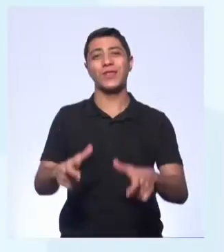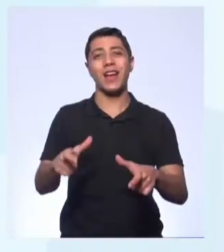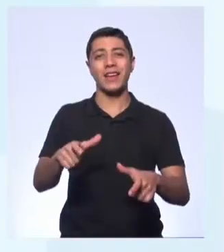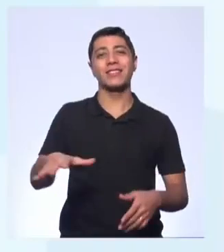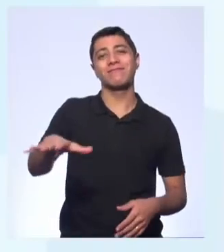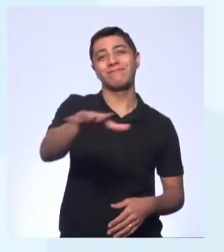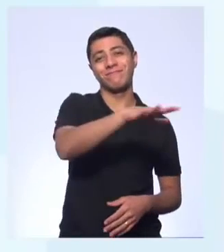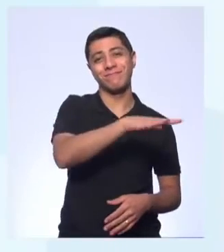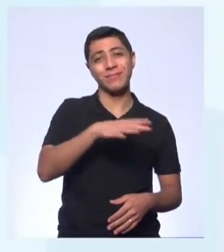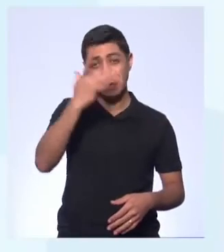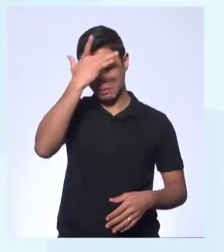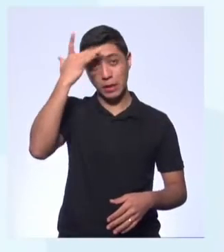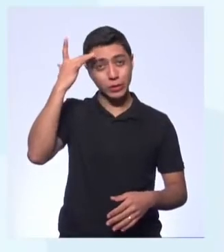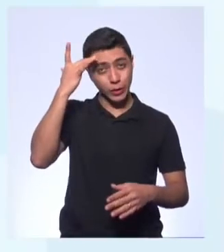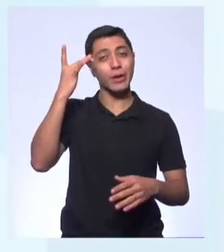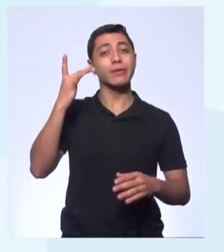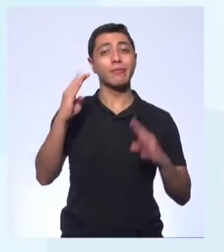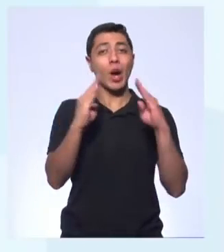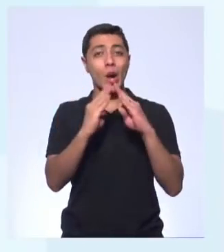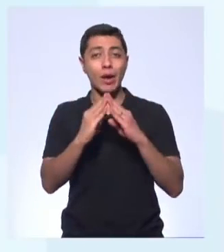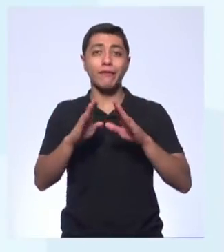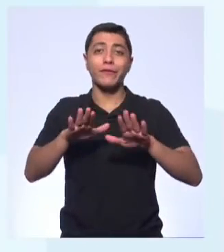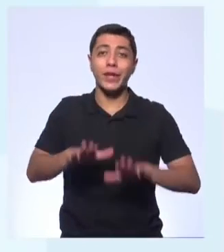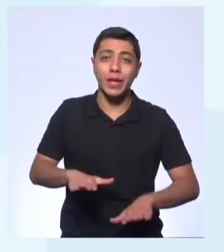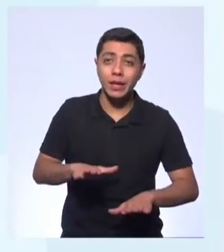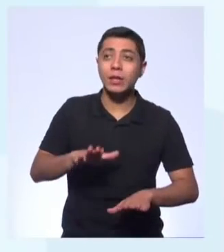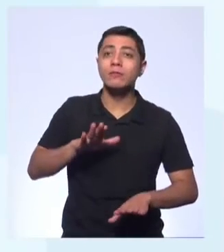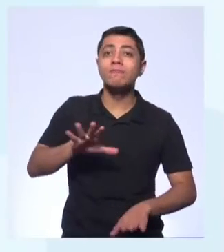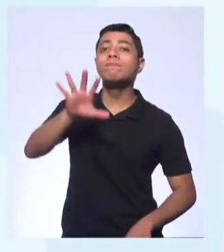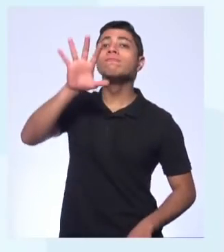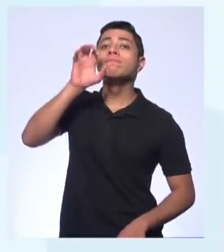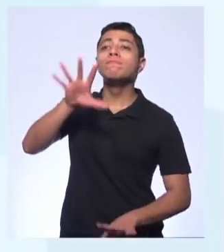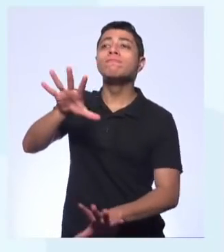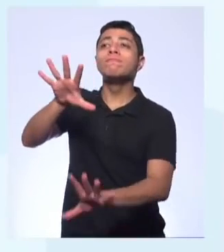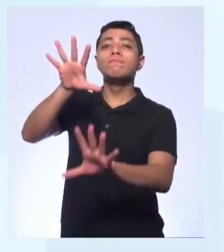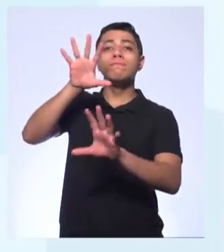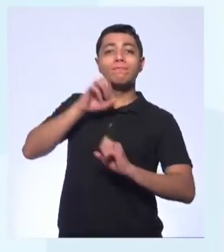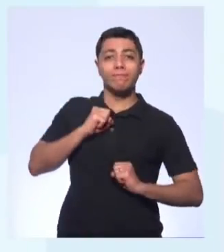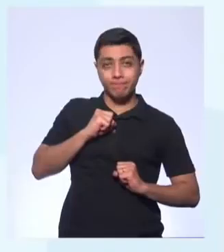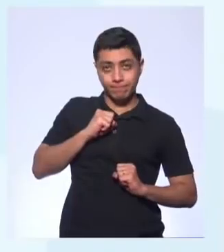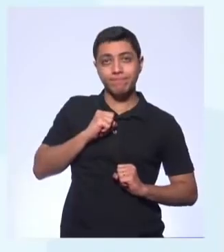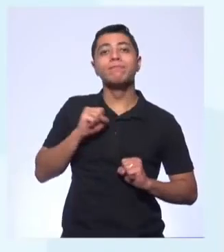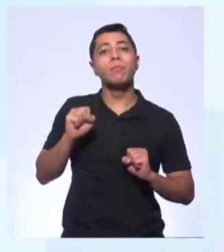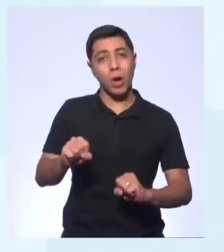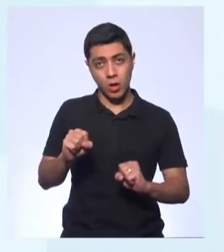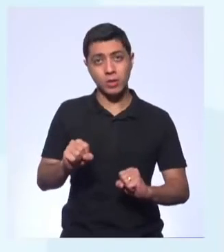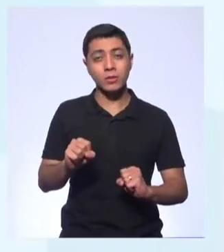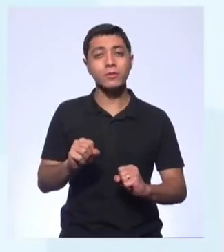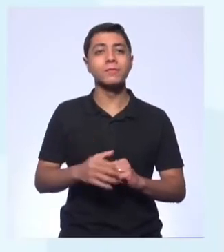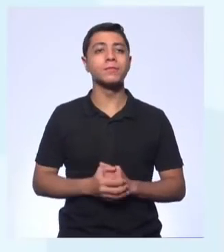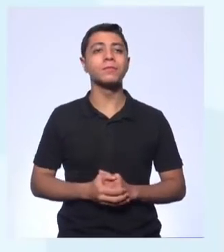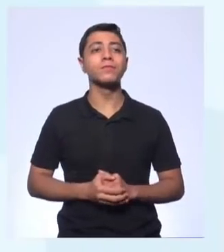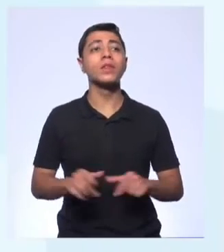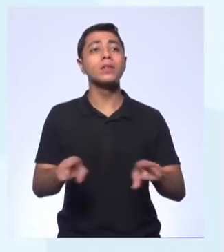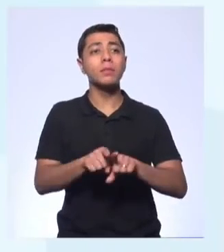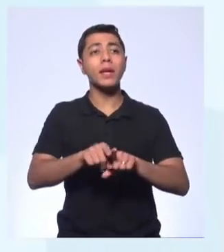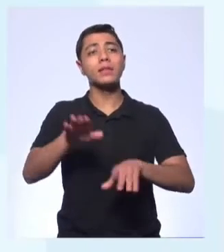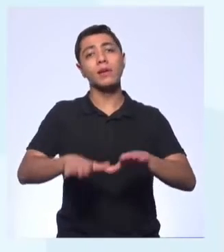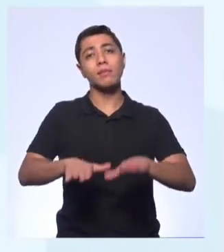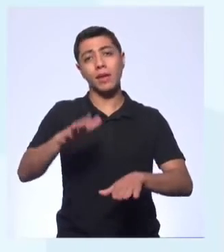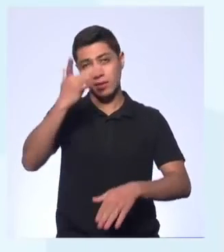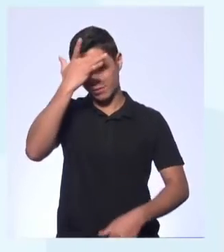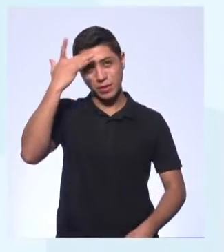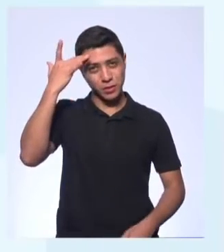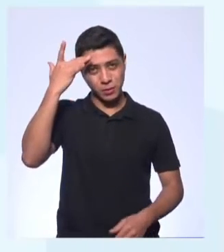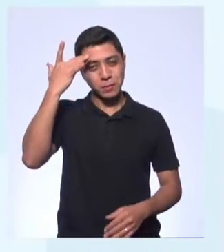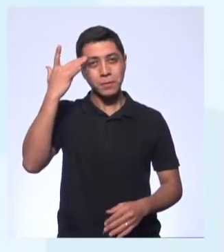o ambiente que o indivíduo está inserido, e também a questões comportamentais. E aí a gente tem como